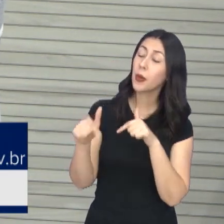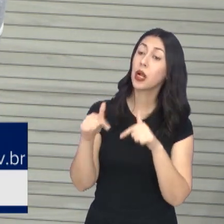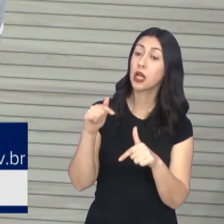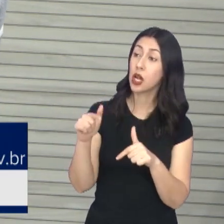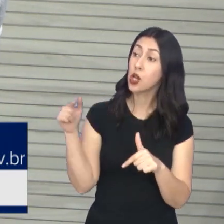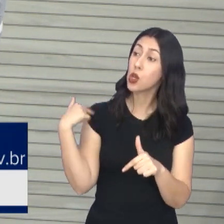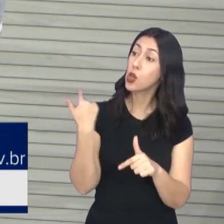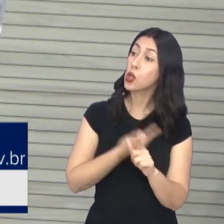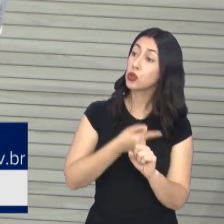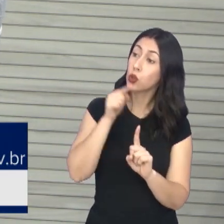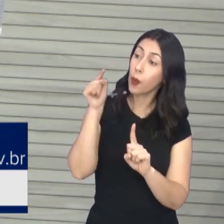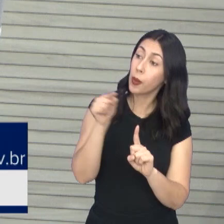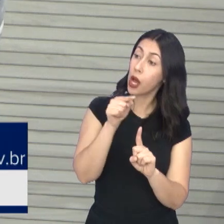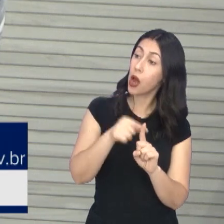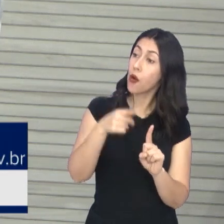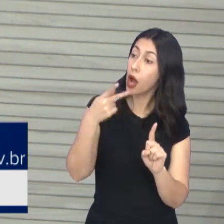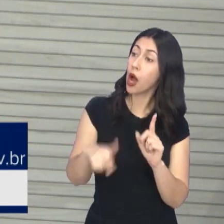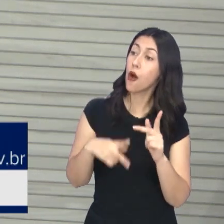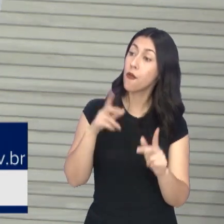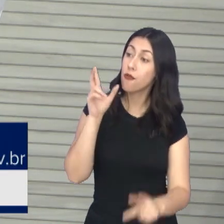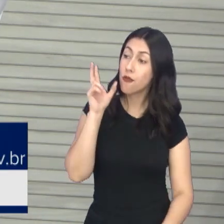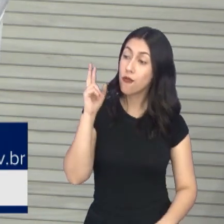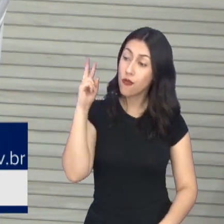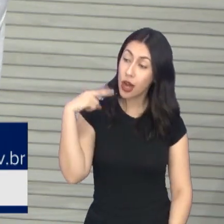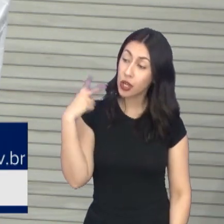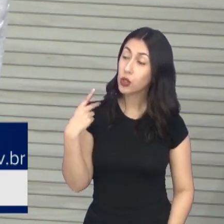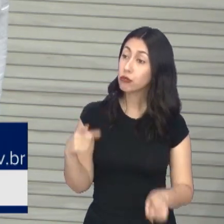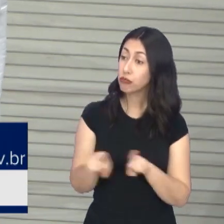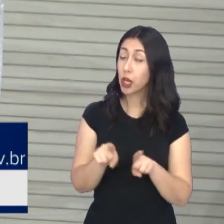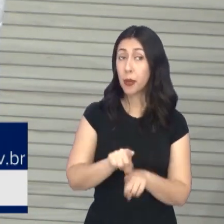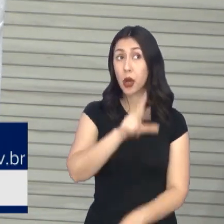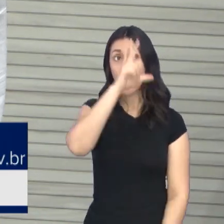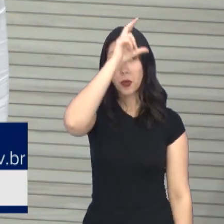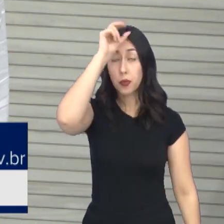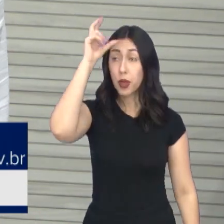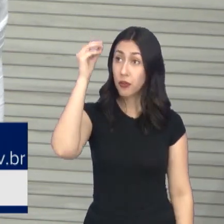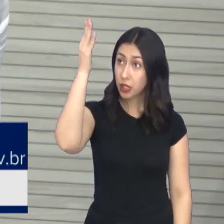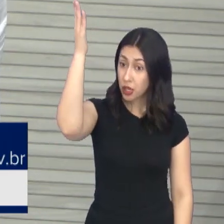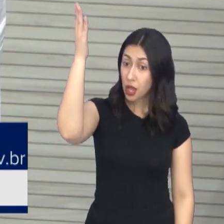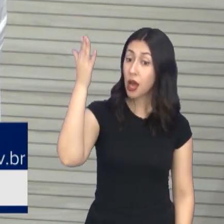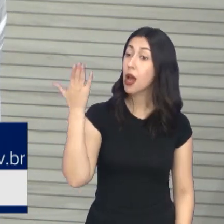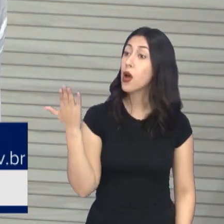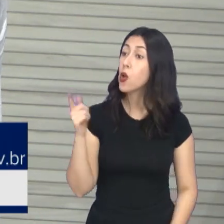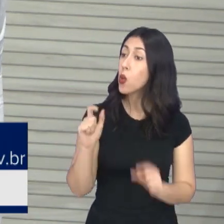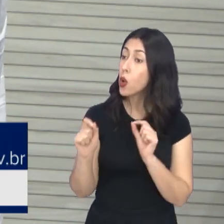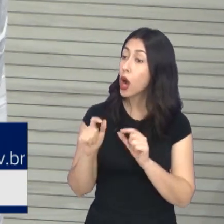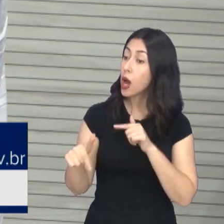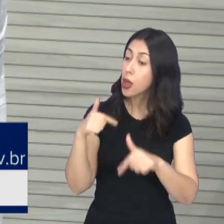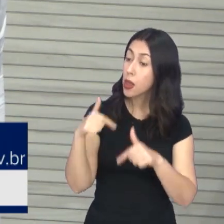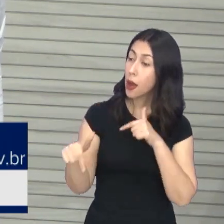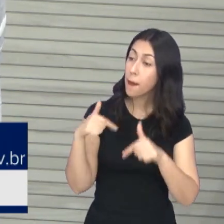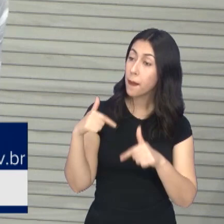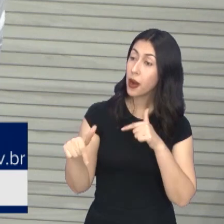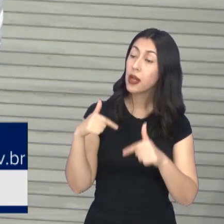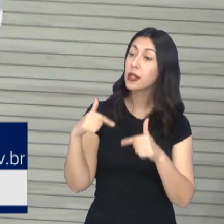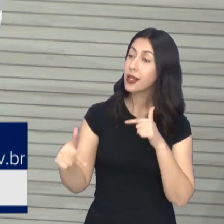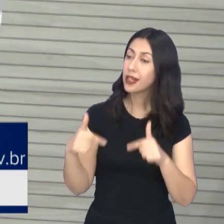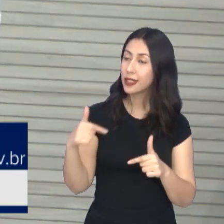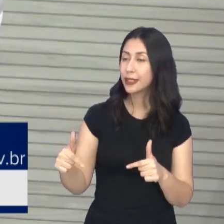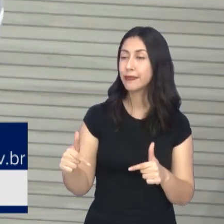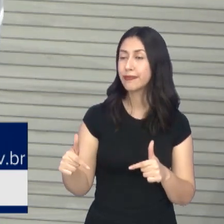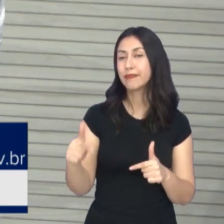nossa missão aqui como vereador e o prefeito, como prefeito lá, o Anderson Farias, é trabalhar.